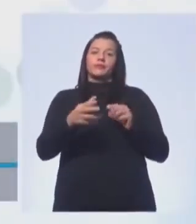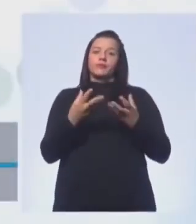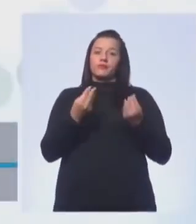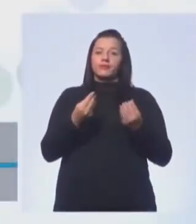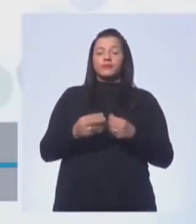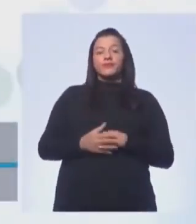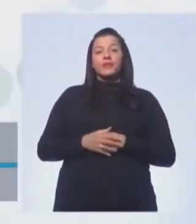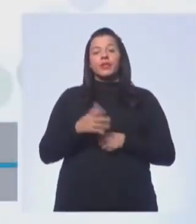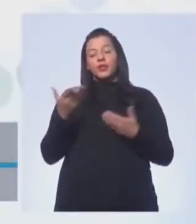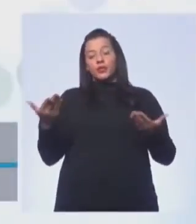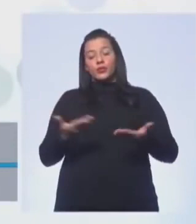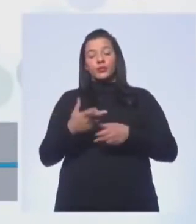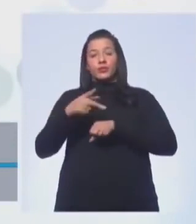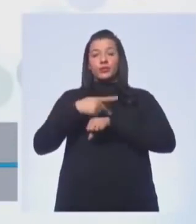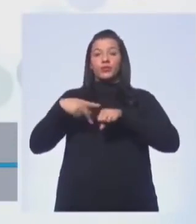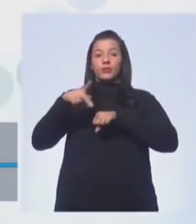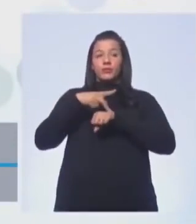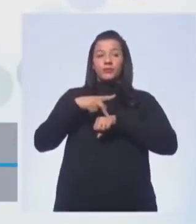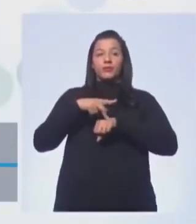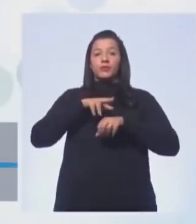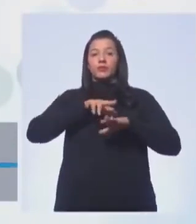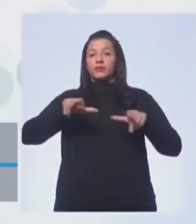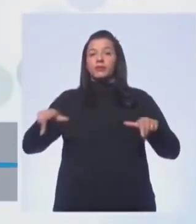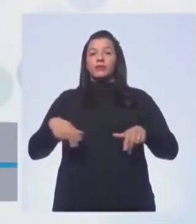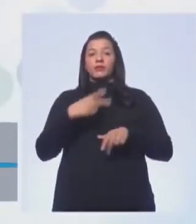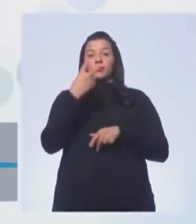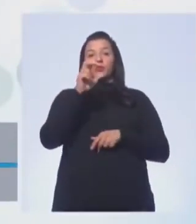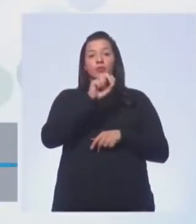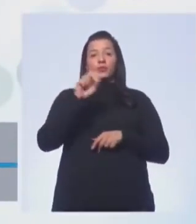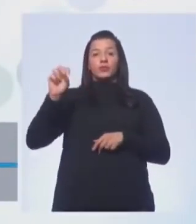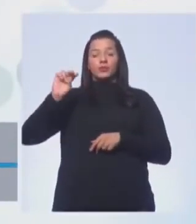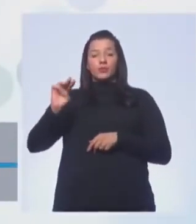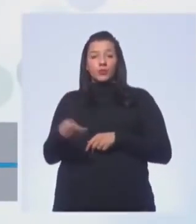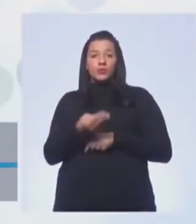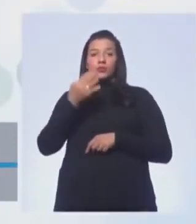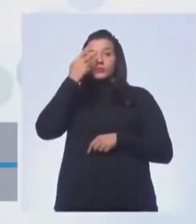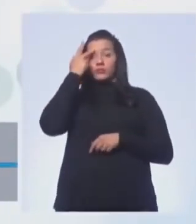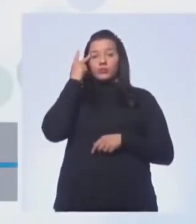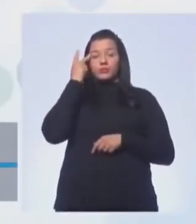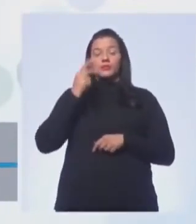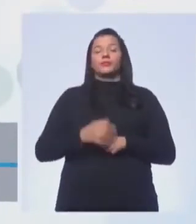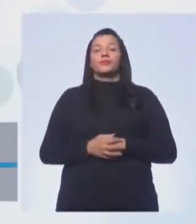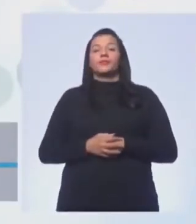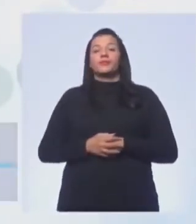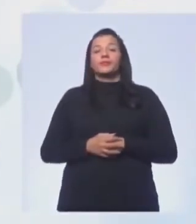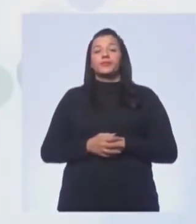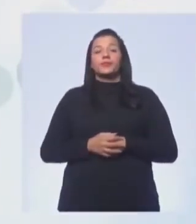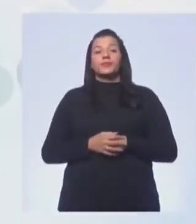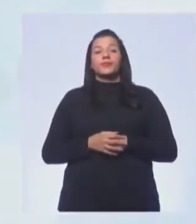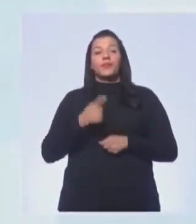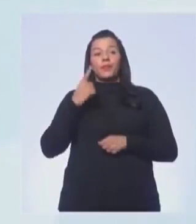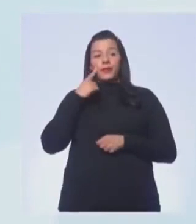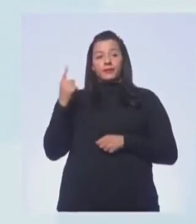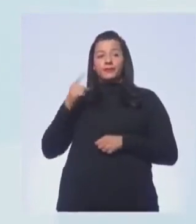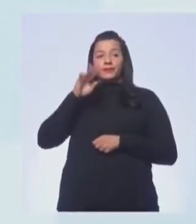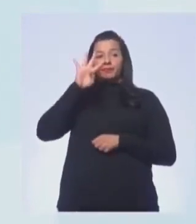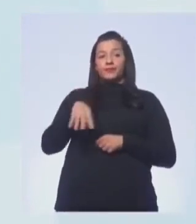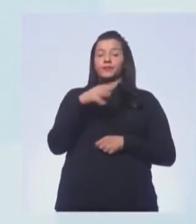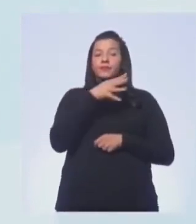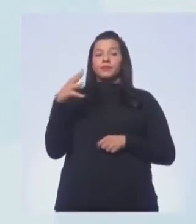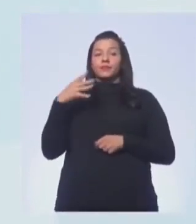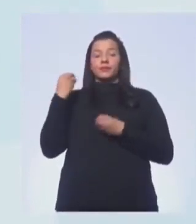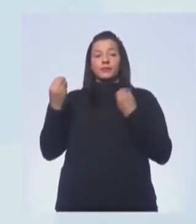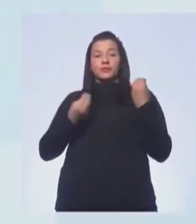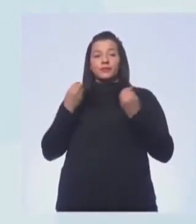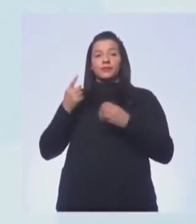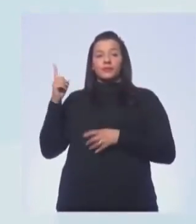gente tem um país aí que tem 200 milhões de habitantes. Muito bem. A tabela. Aí vamos ver a tabela como ficou.